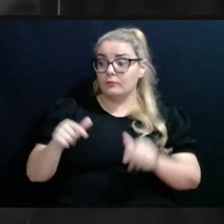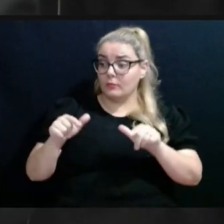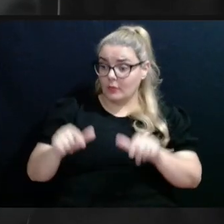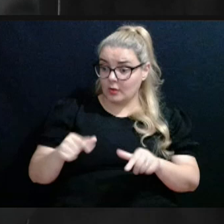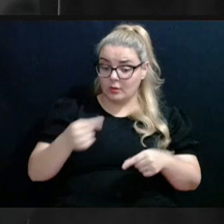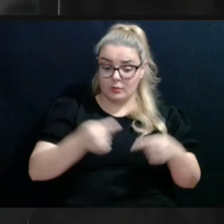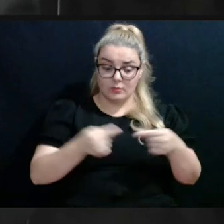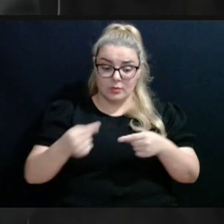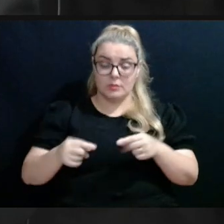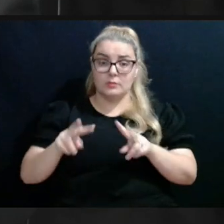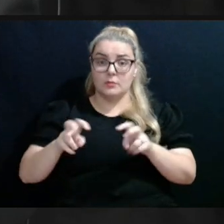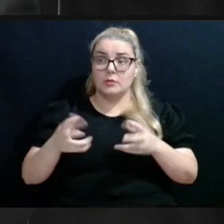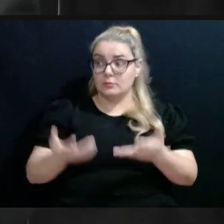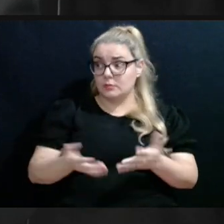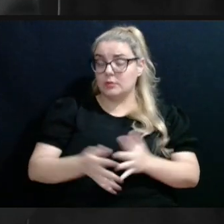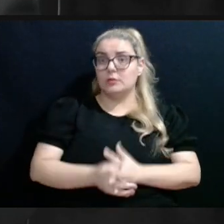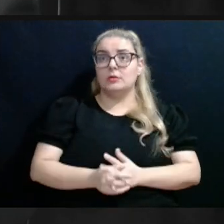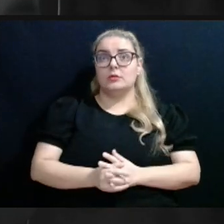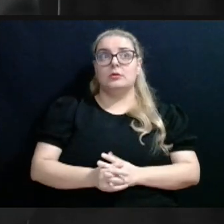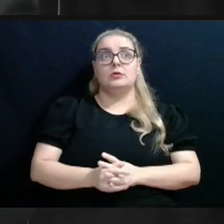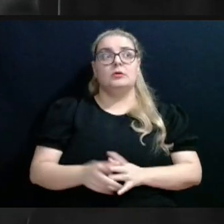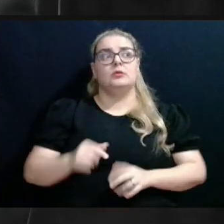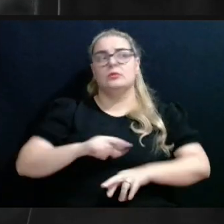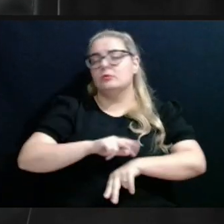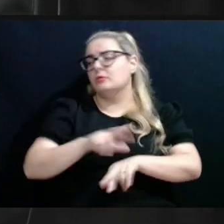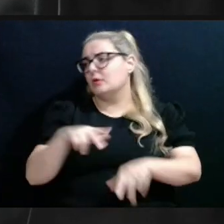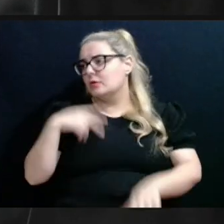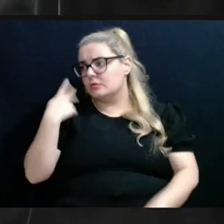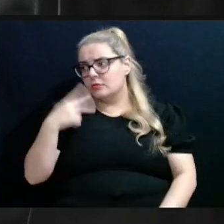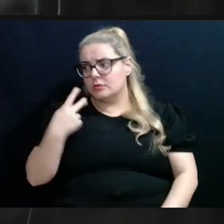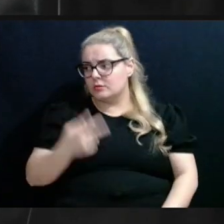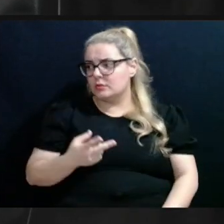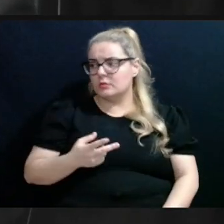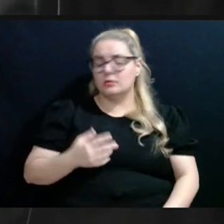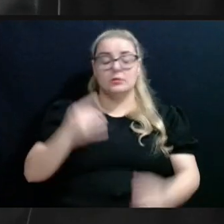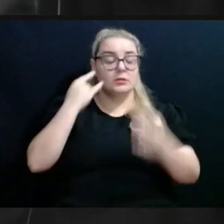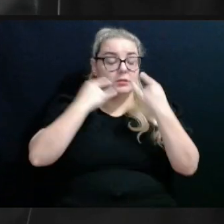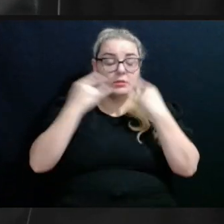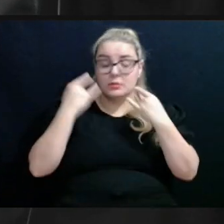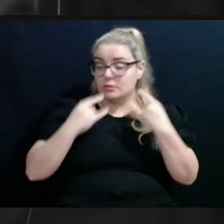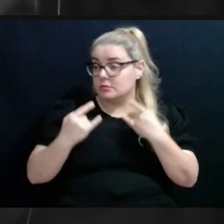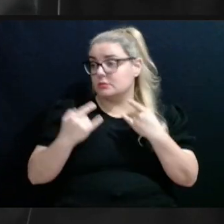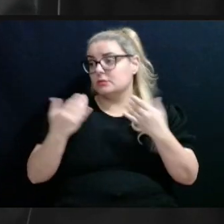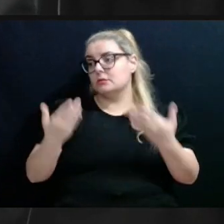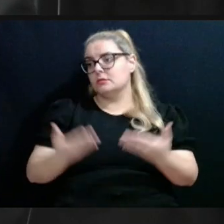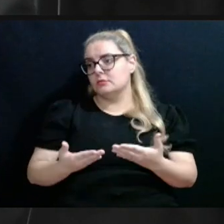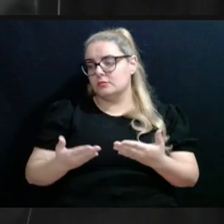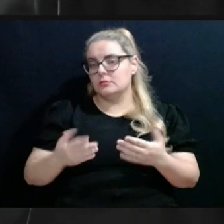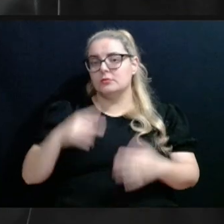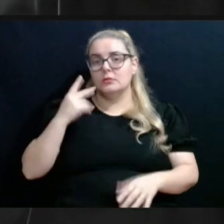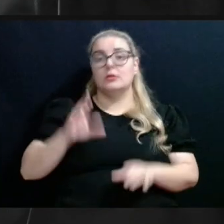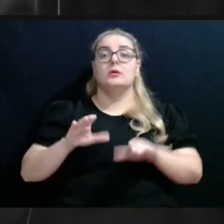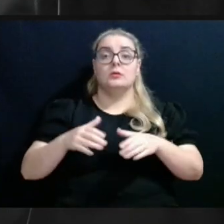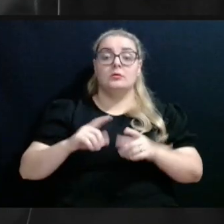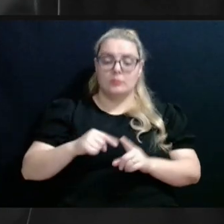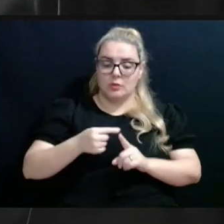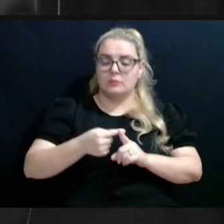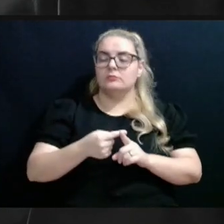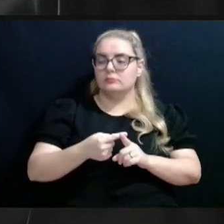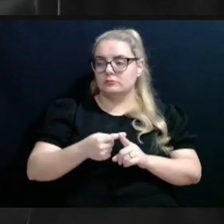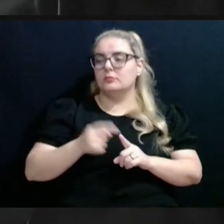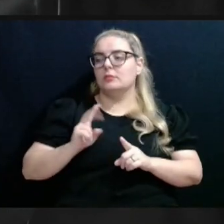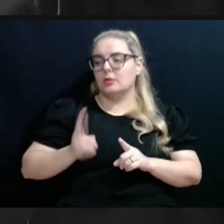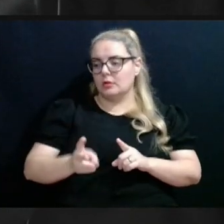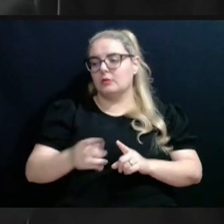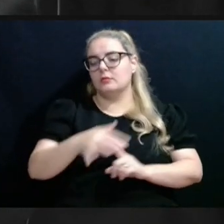esse assunto. Nós temos aqui vários vereadores que se interessam nesse assunto hoje. Portanto, é uma comissão muito ativa, que é a Comissão Permanente do Meio